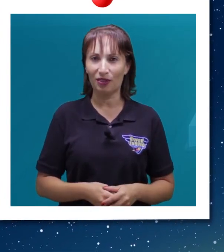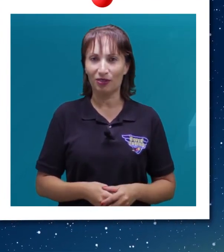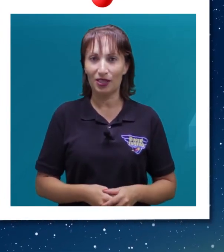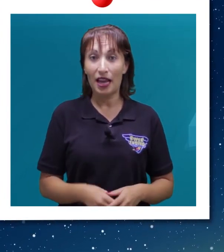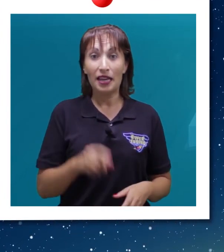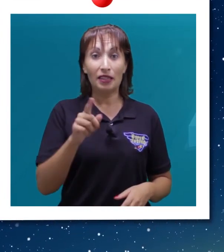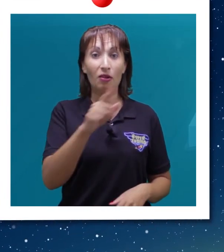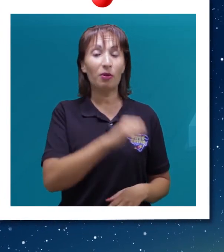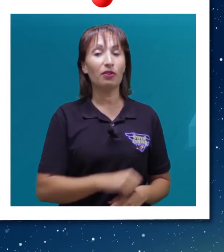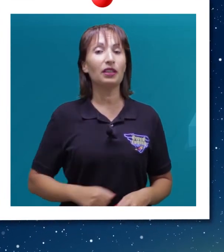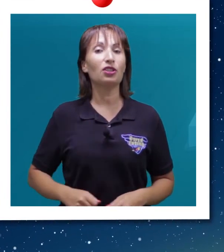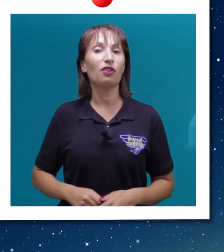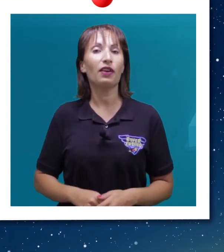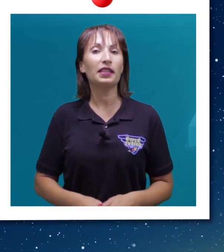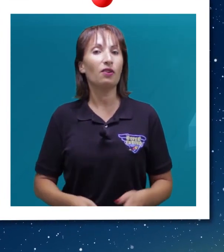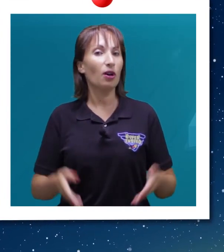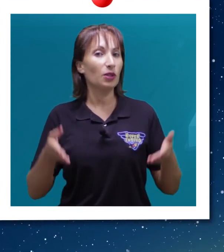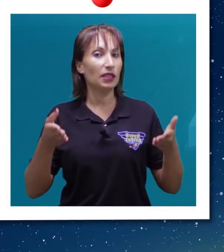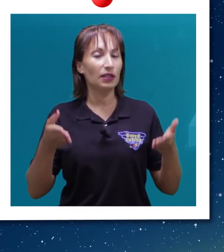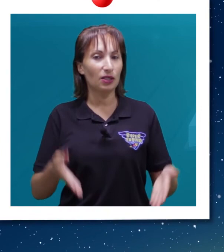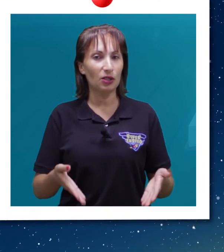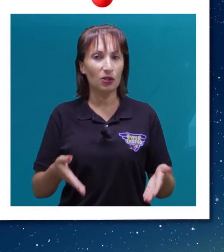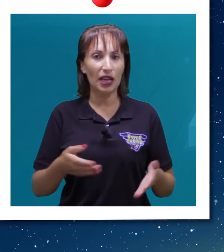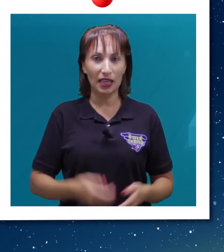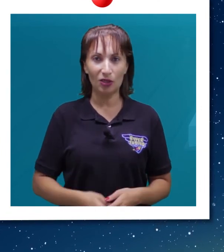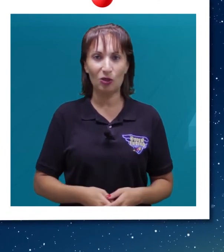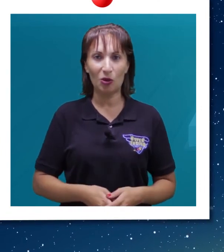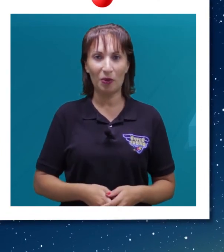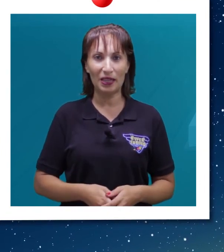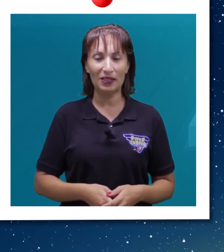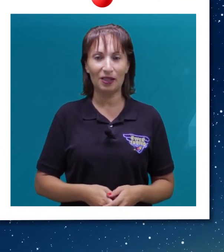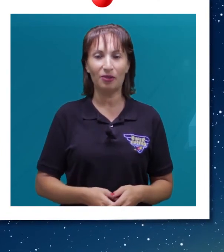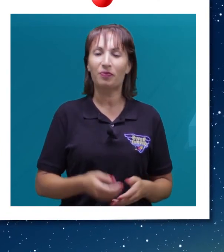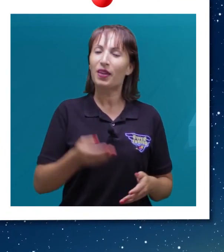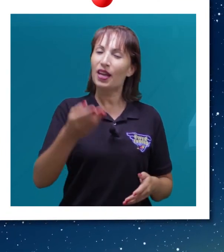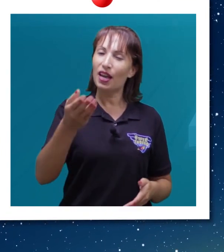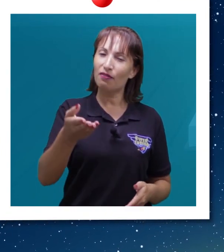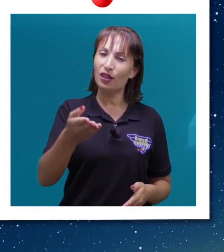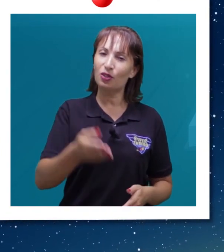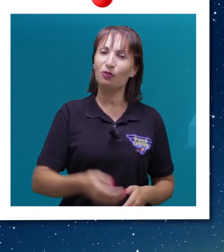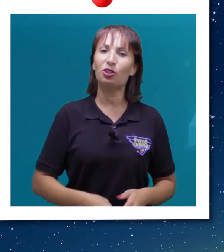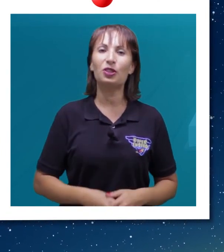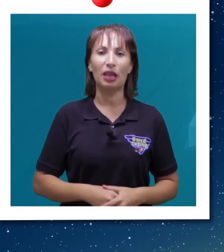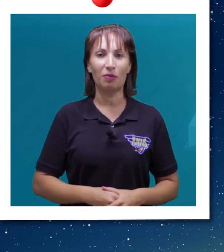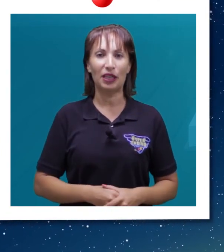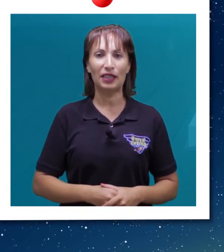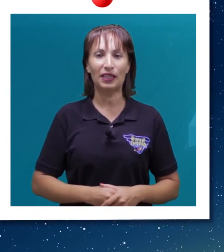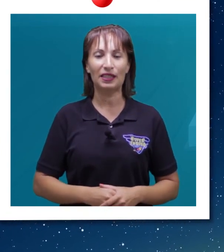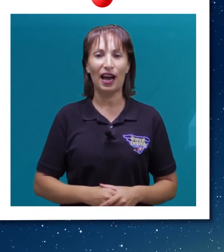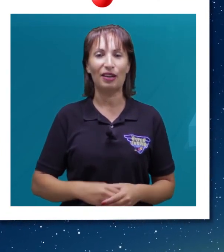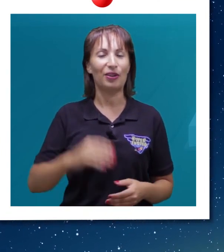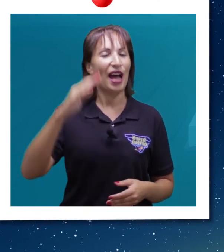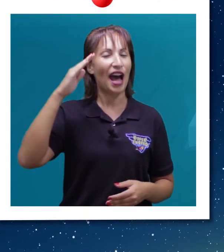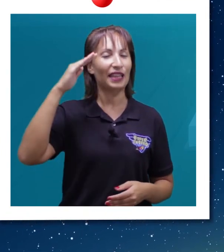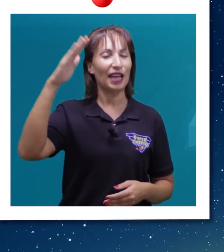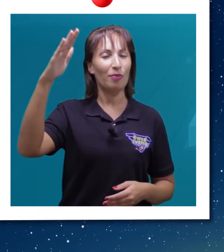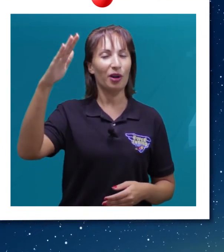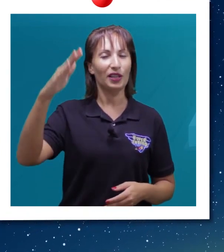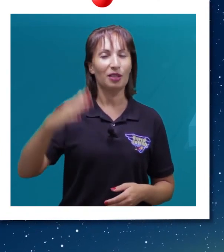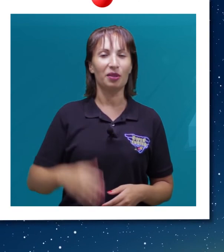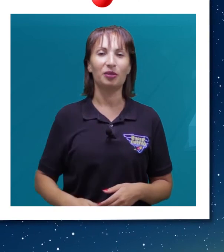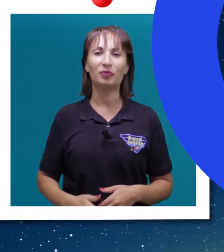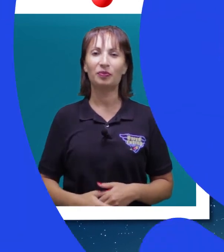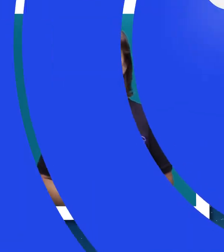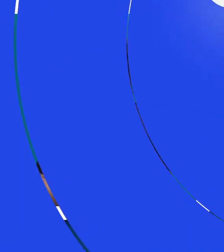dos Sentimentos Então aproveita e já faça agora os exercícios aqui no super ensino e reveja o vídeo sempre que necessário